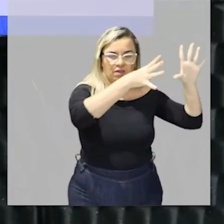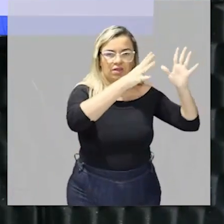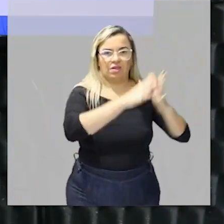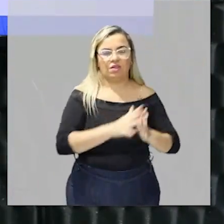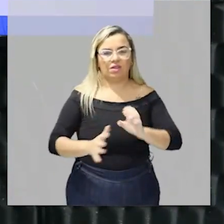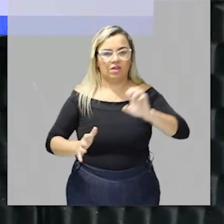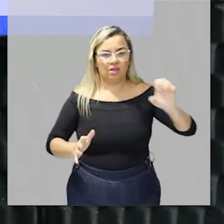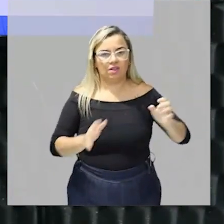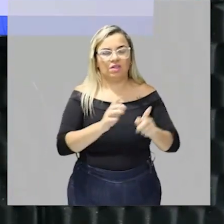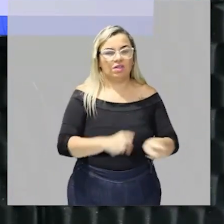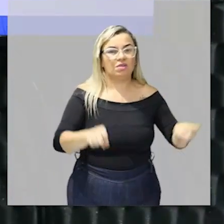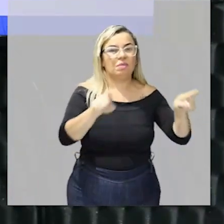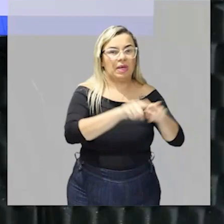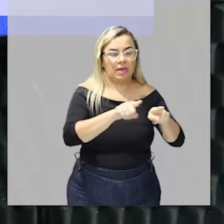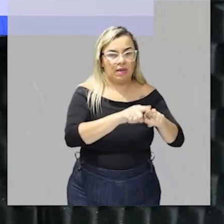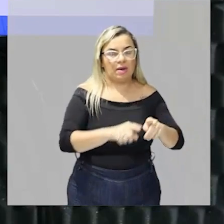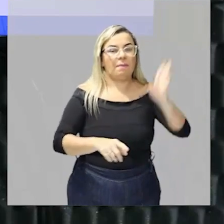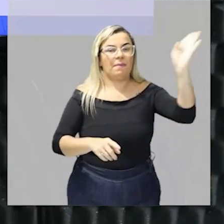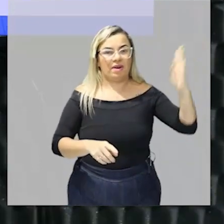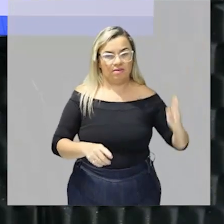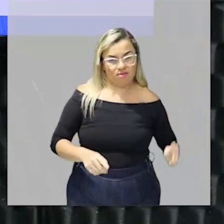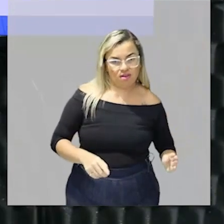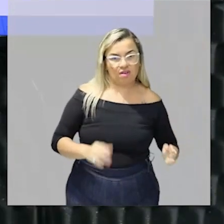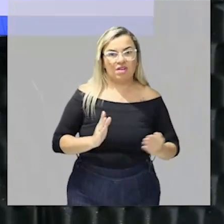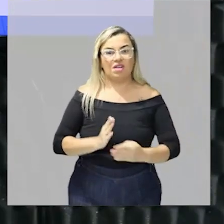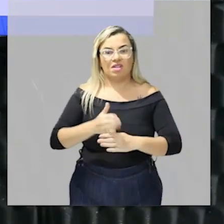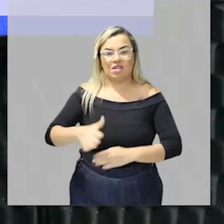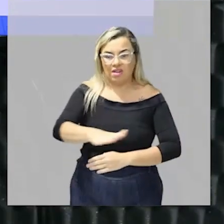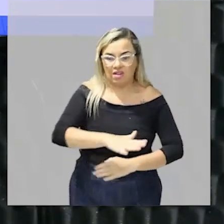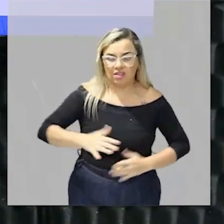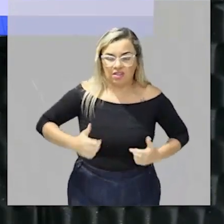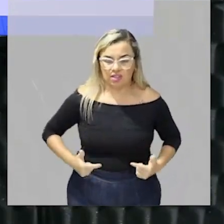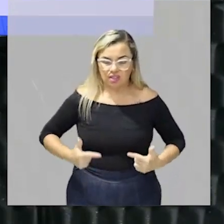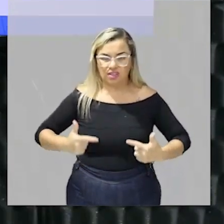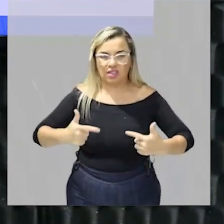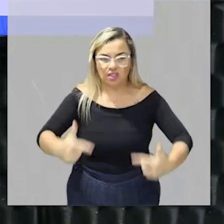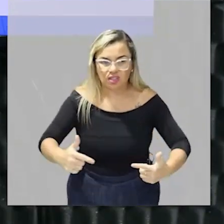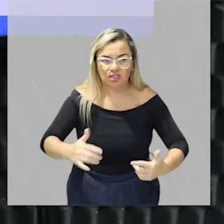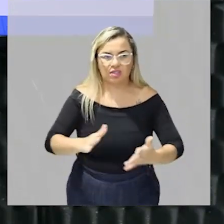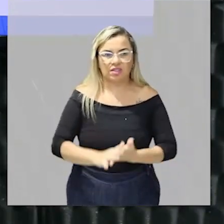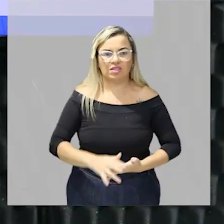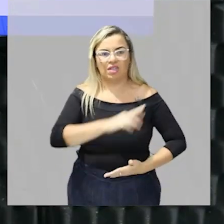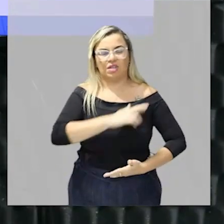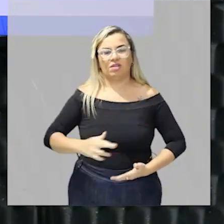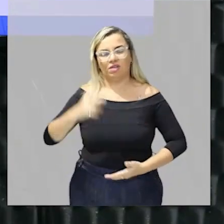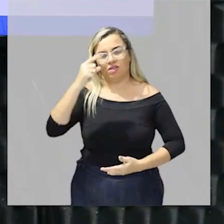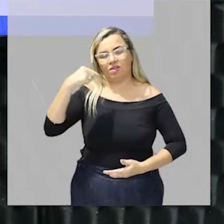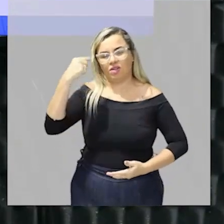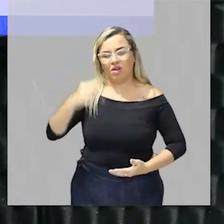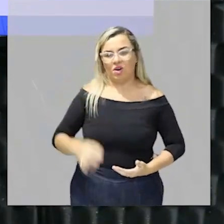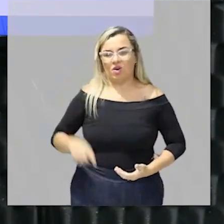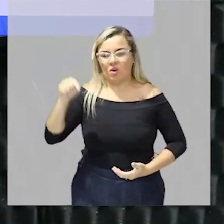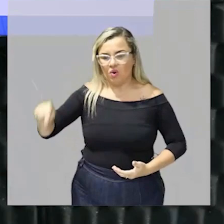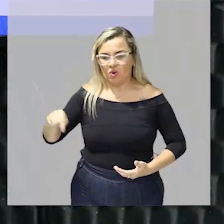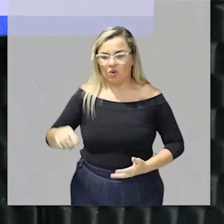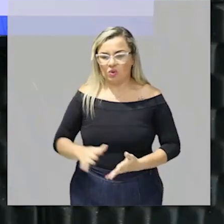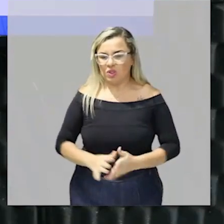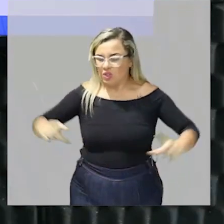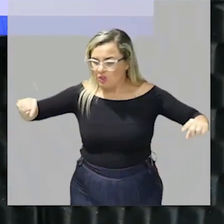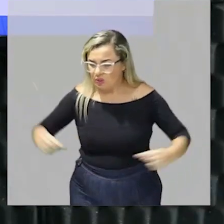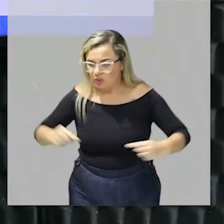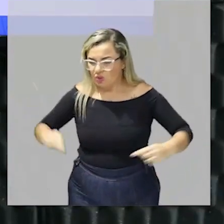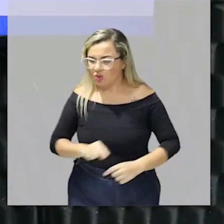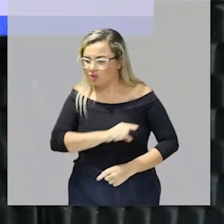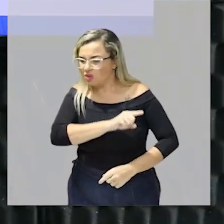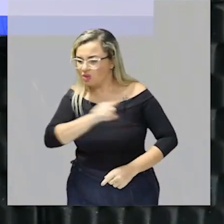até brasileiros, inclusive, participando dessa luta na Espanha contra o fascismo. É o combate do fascismo